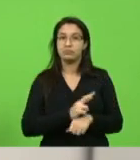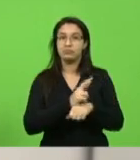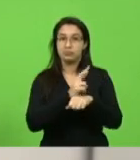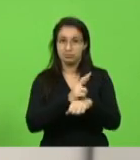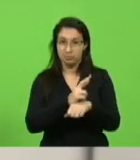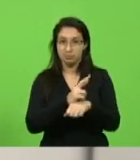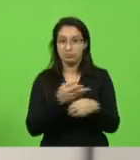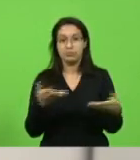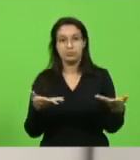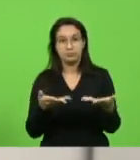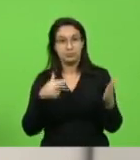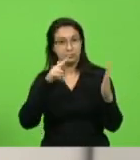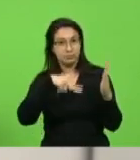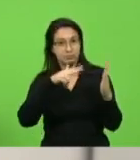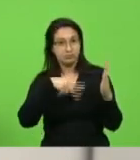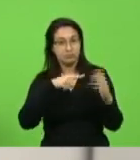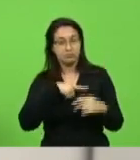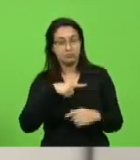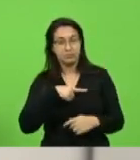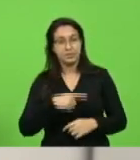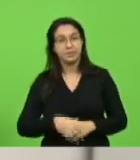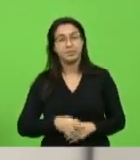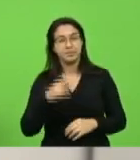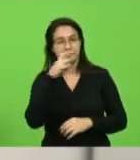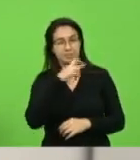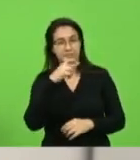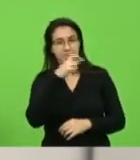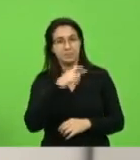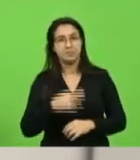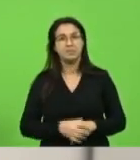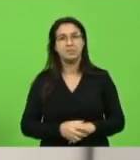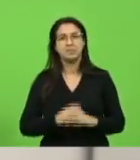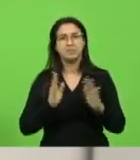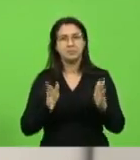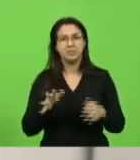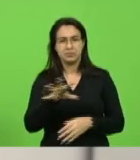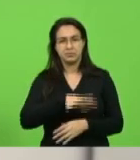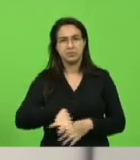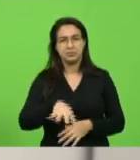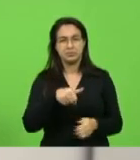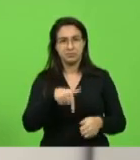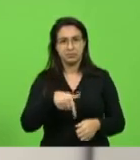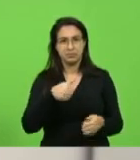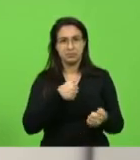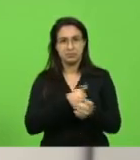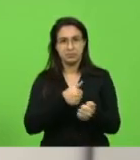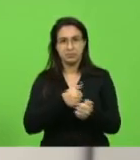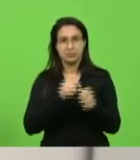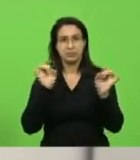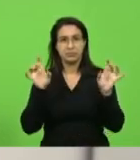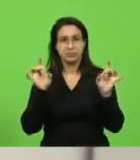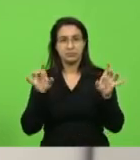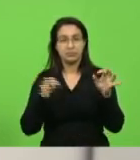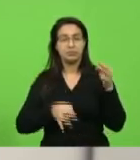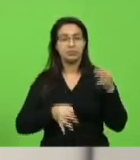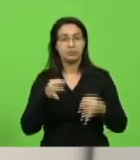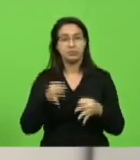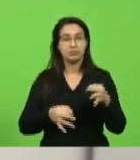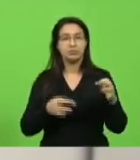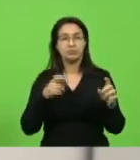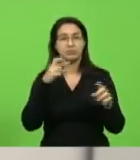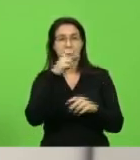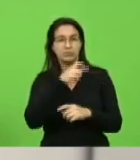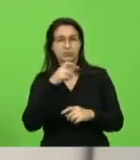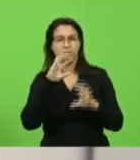analisa. Posteriormente, já na seara deste Tribunal Especial de Julgamento, analisando todos os